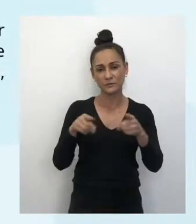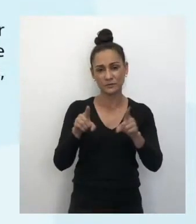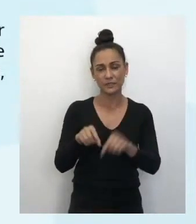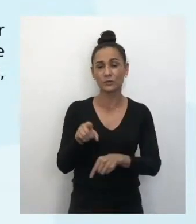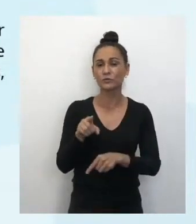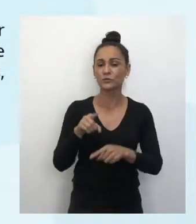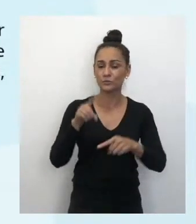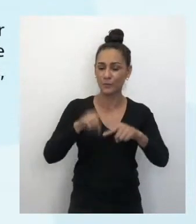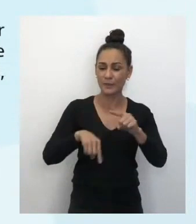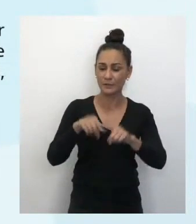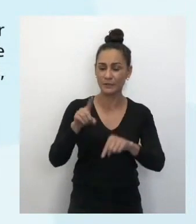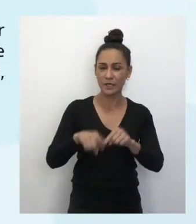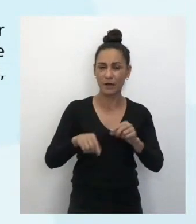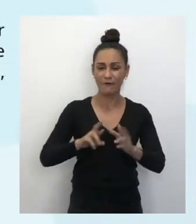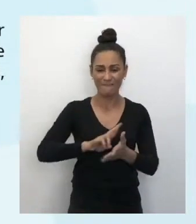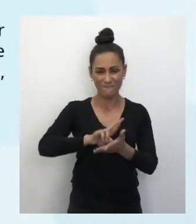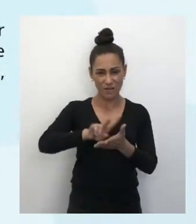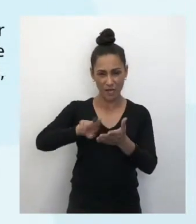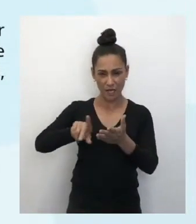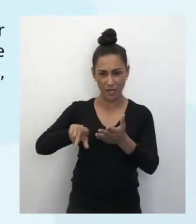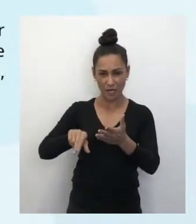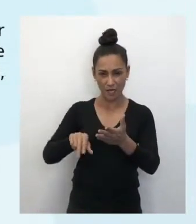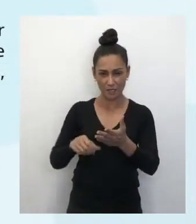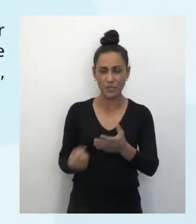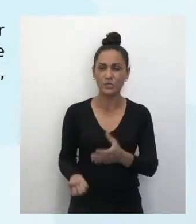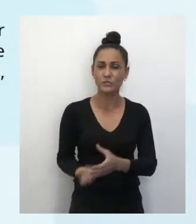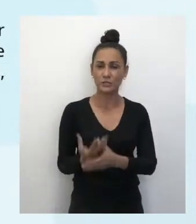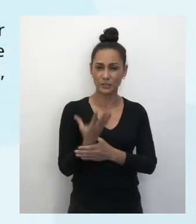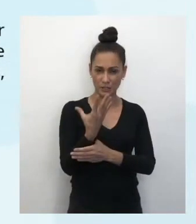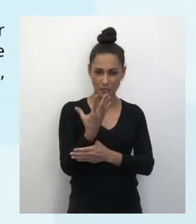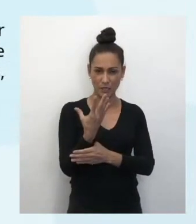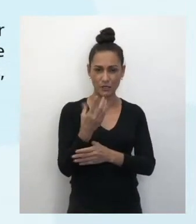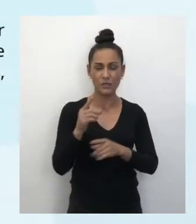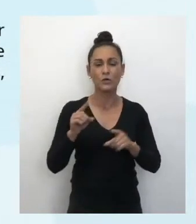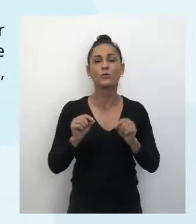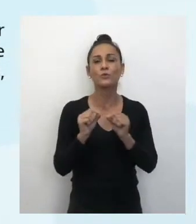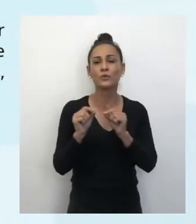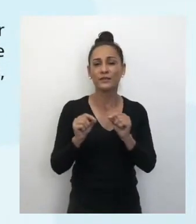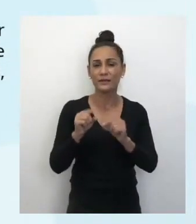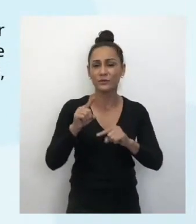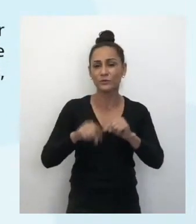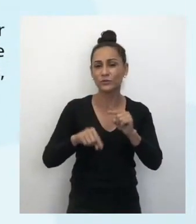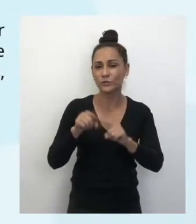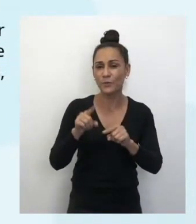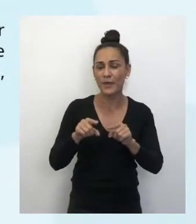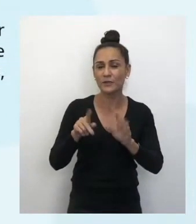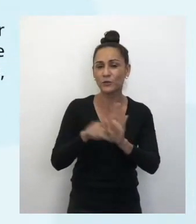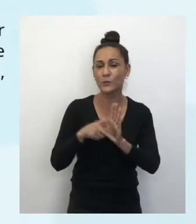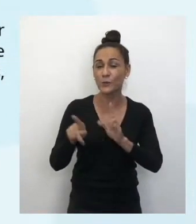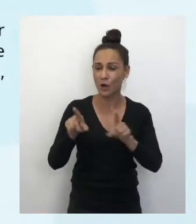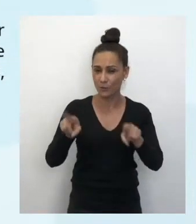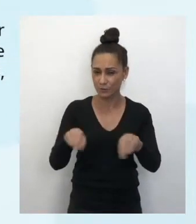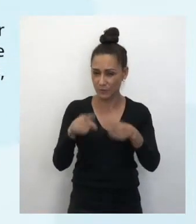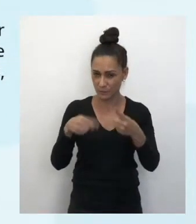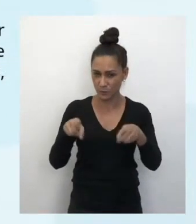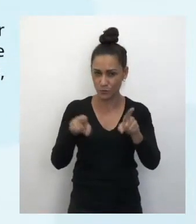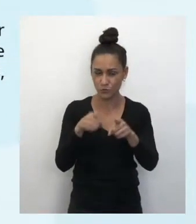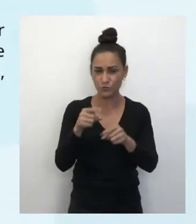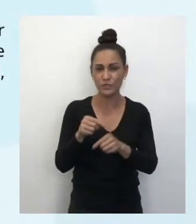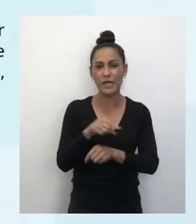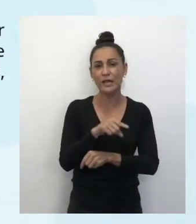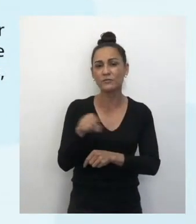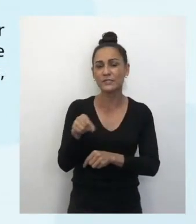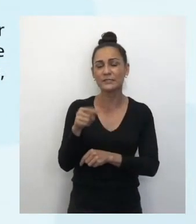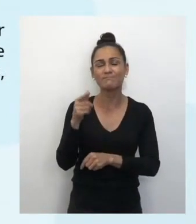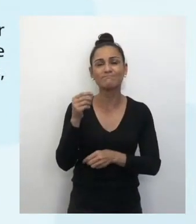materiais diversos na hora de construir um instrumento musical, tá? Você trabalha com uma possibilidade, uma